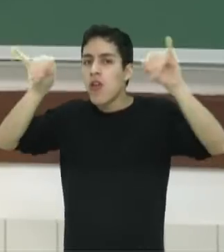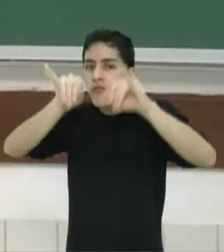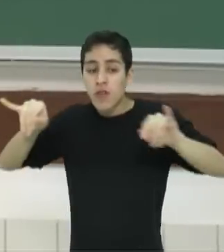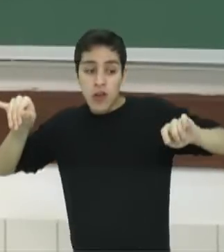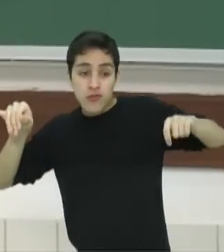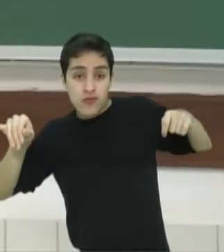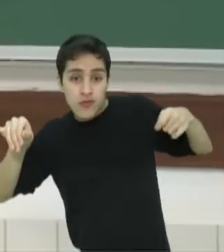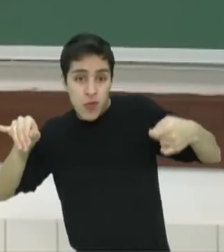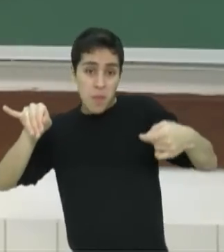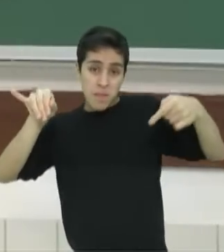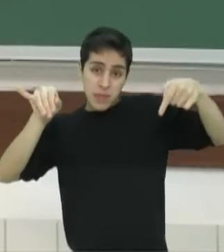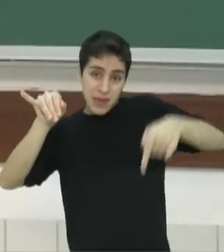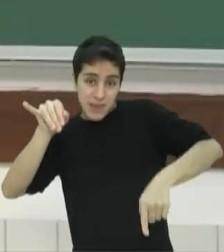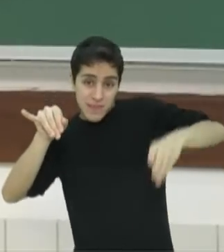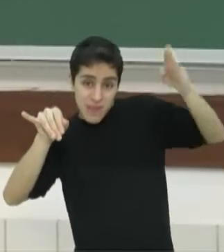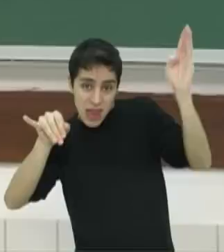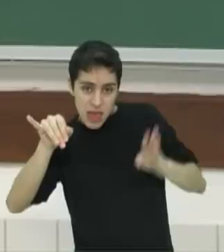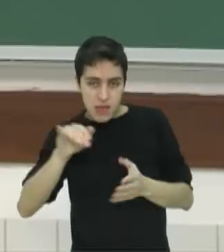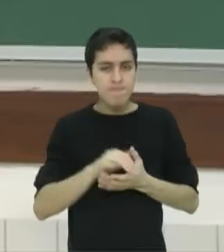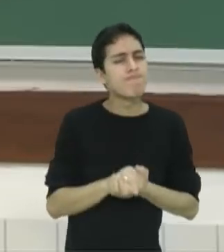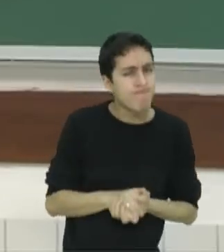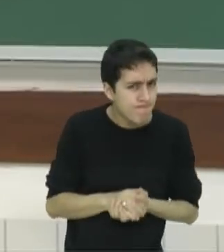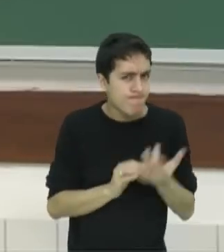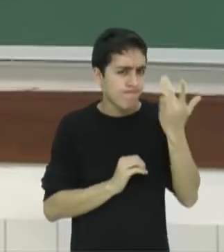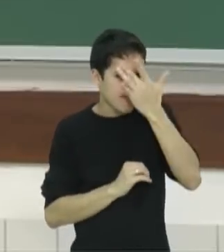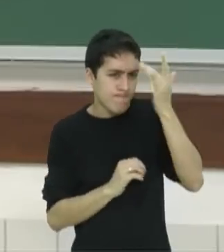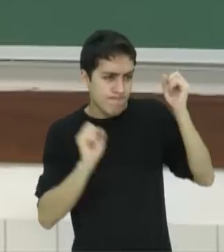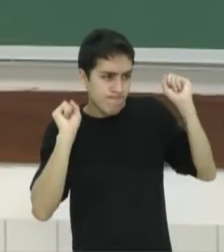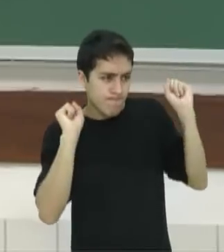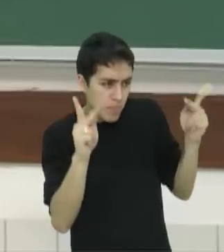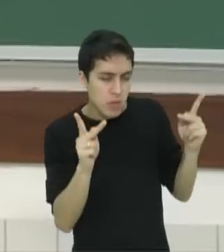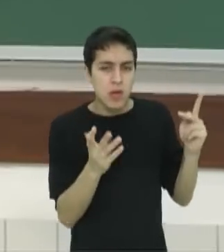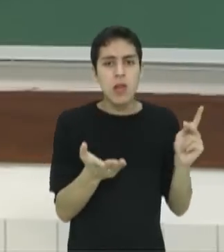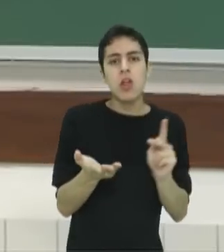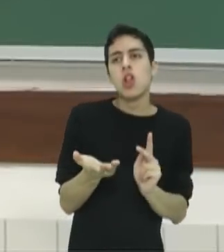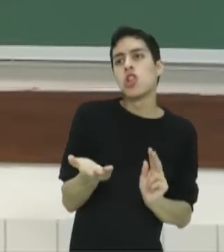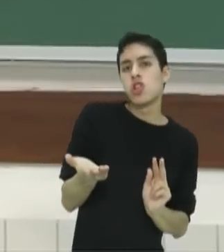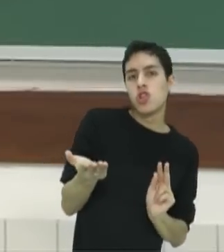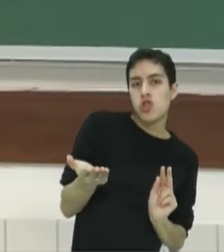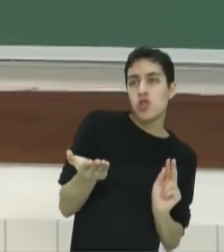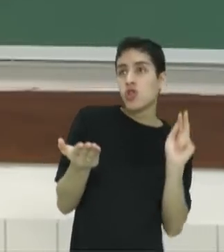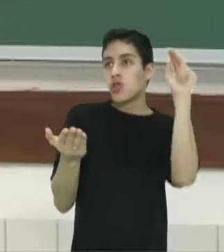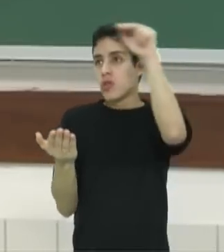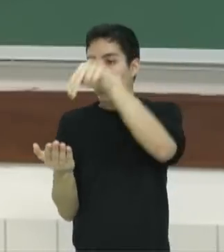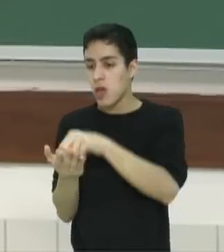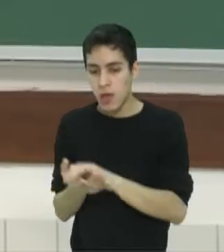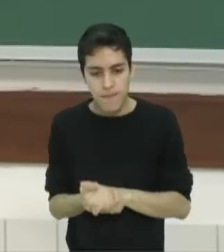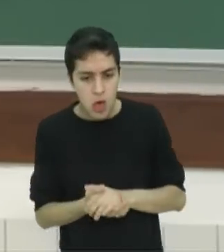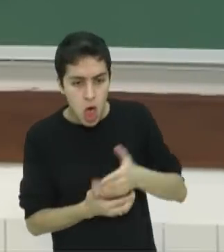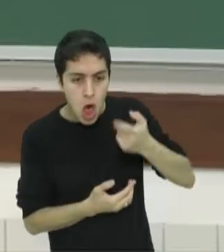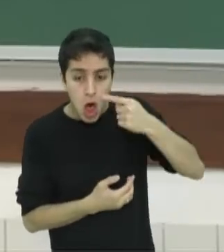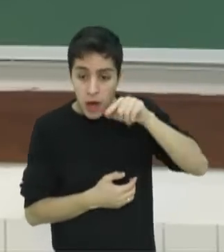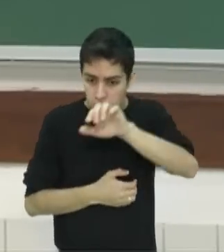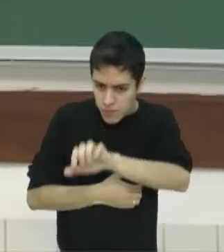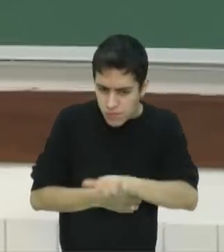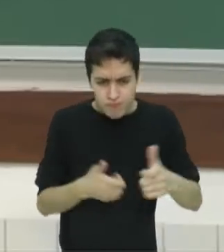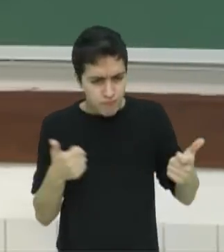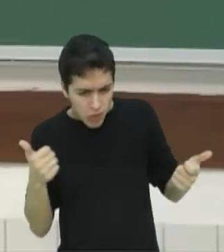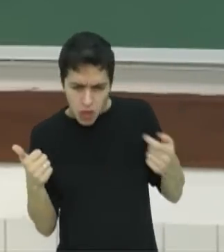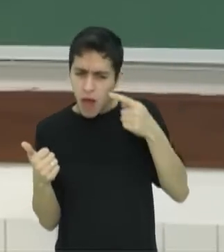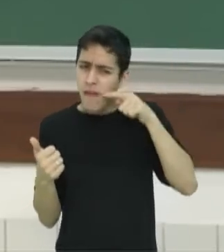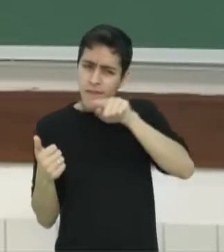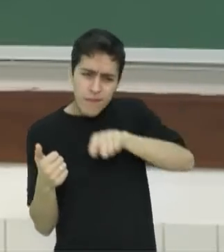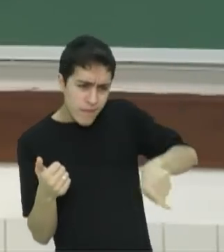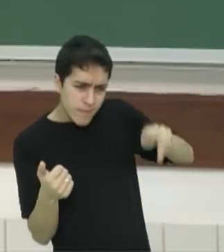divulgadores, propagandistas, estimulavam, então, pessoas de regiões europeias a virem para o